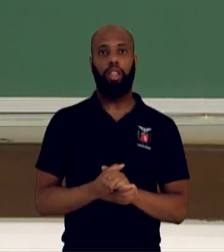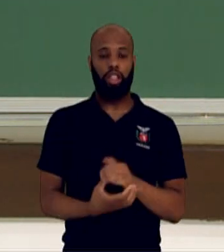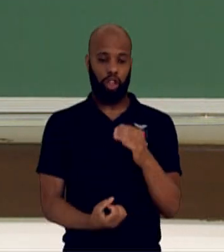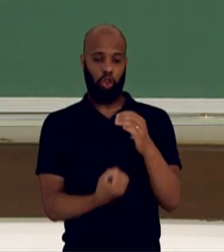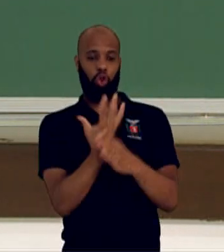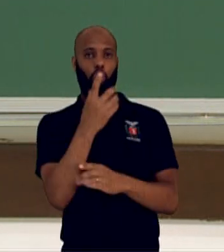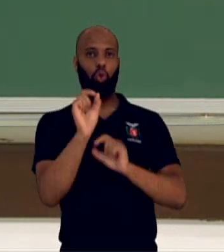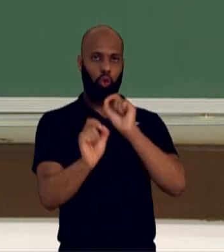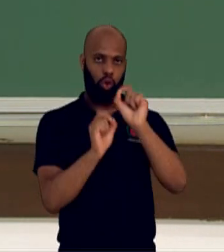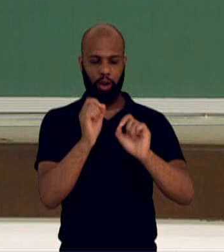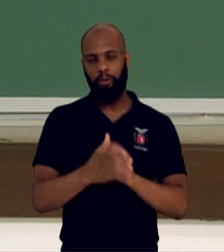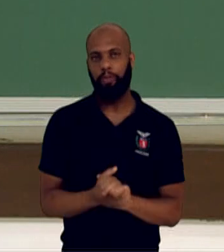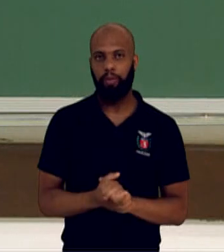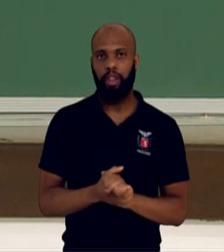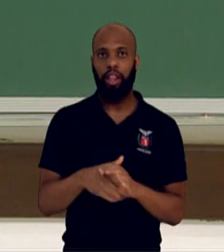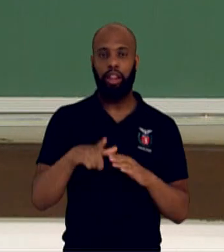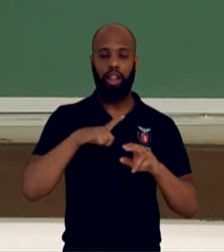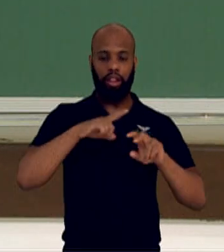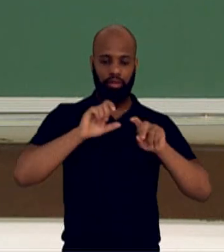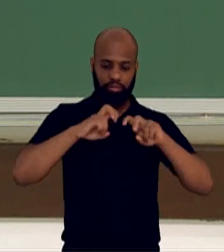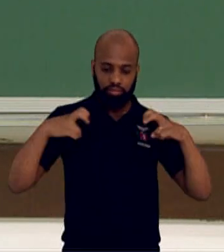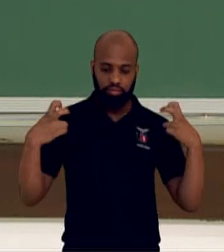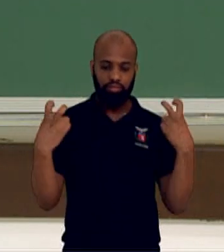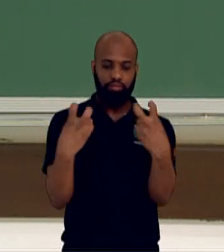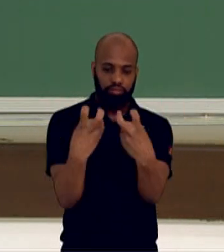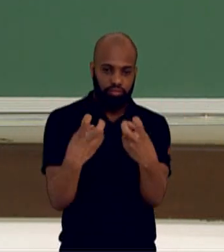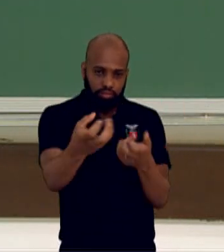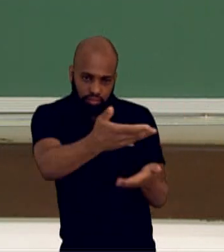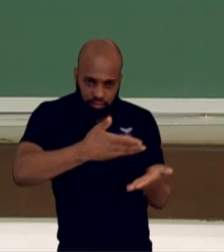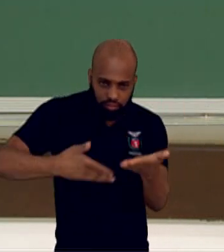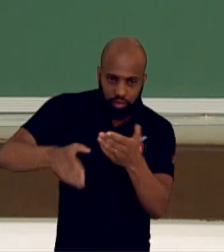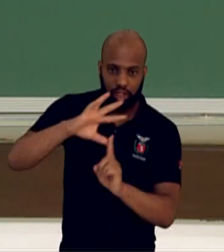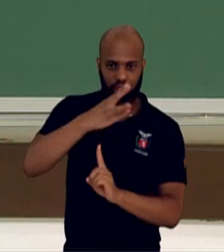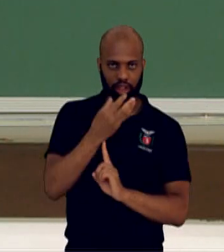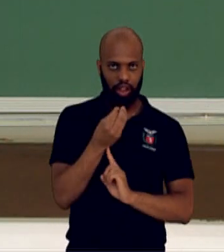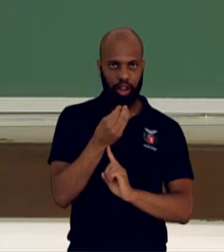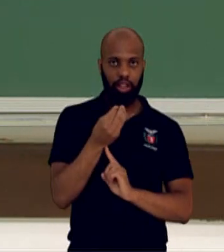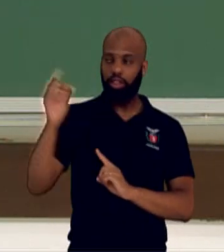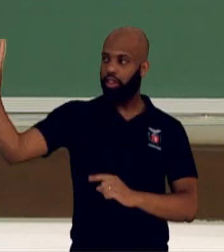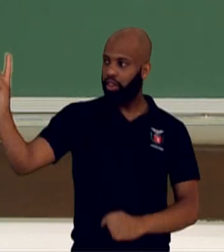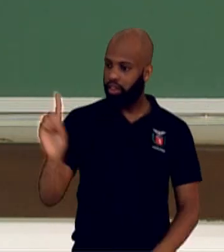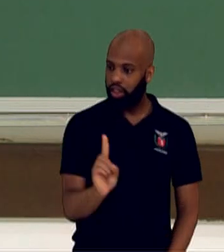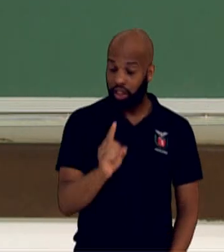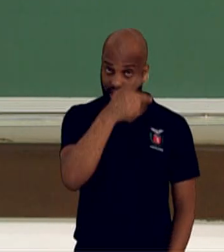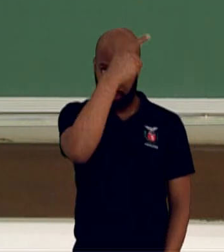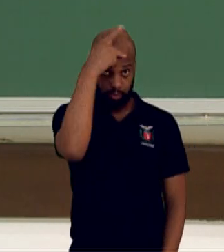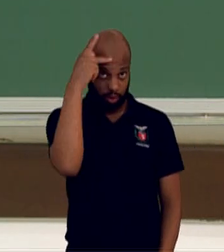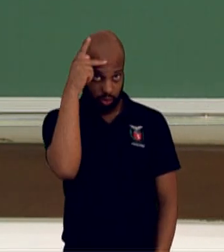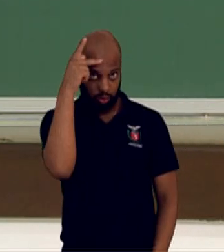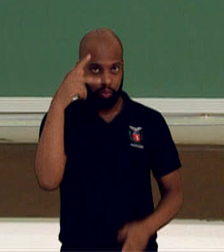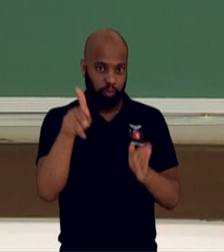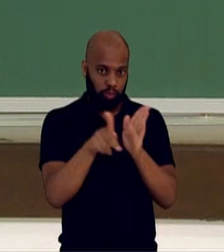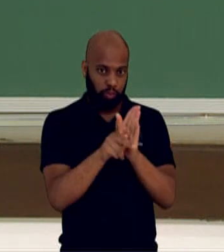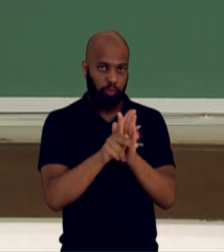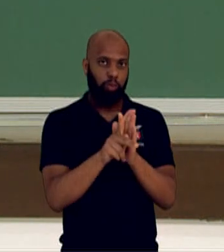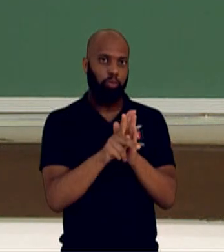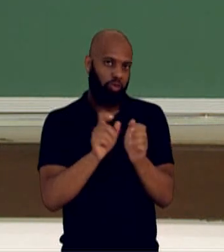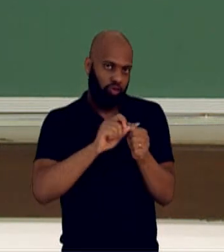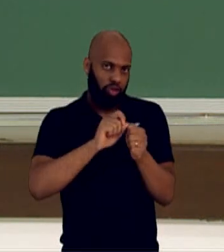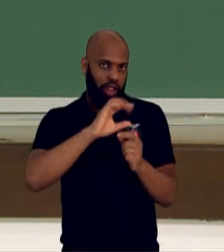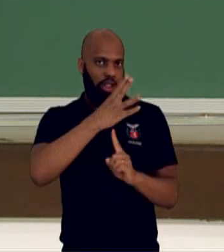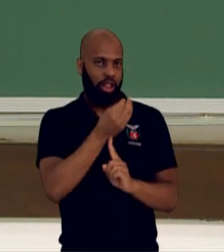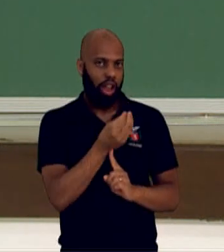criou um sarau em que ele traz artistas, né? Busca artistas